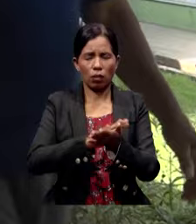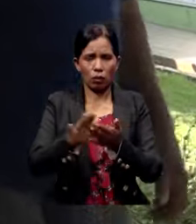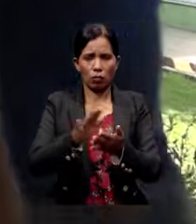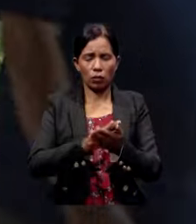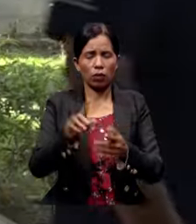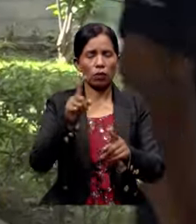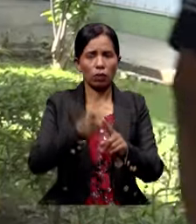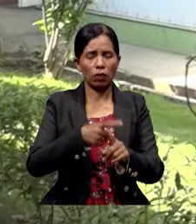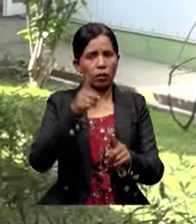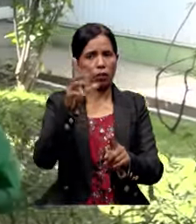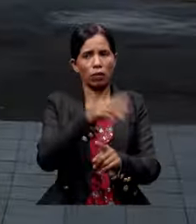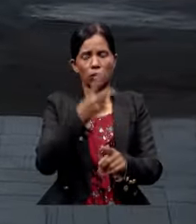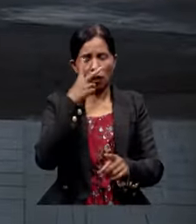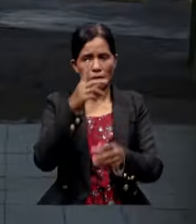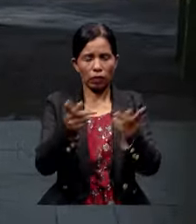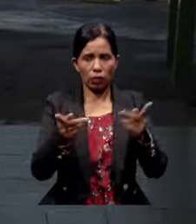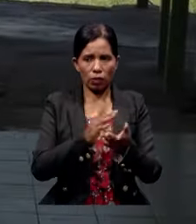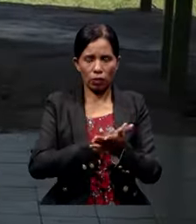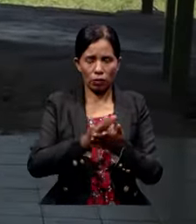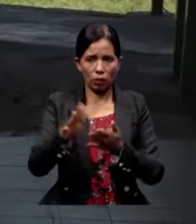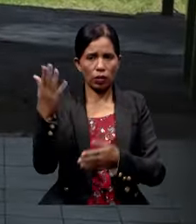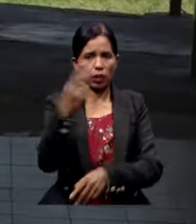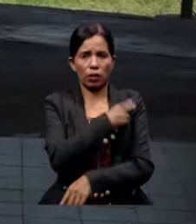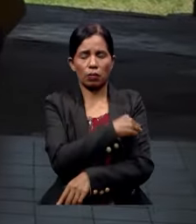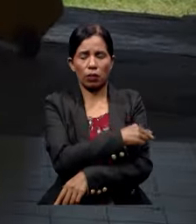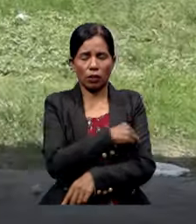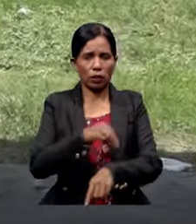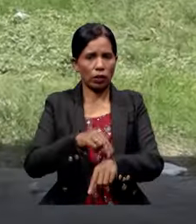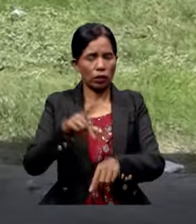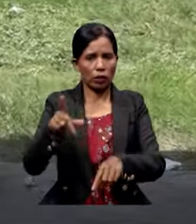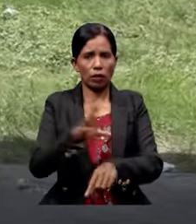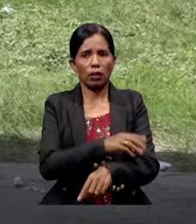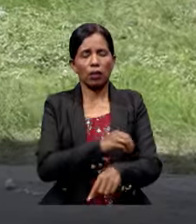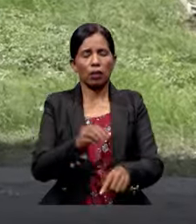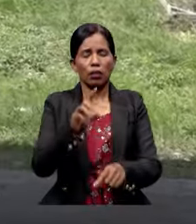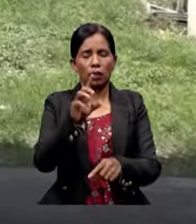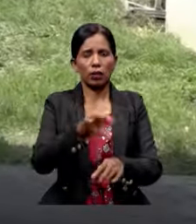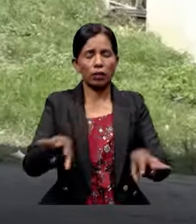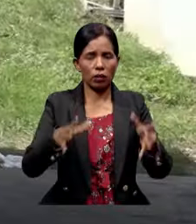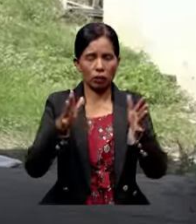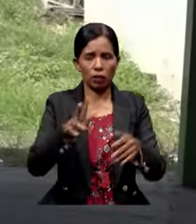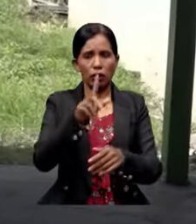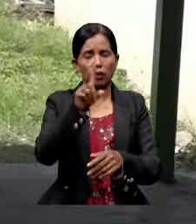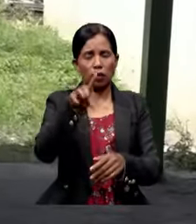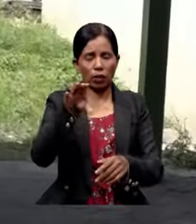cada fulan ato assegura ambiente ne bemos e Hospital Nacional. Durante ne funcionária ato sida tolonulo recém lima